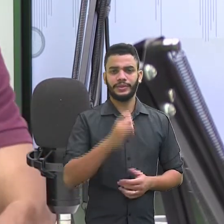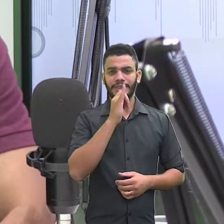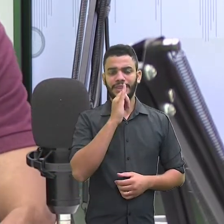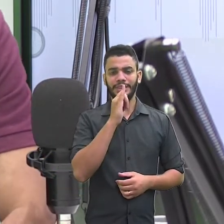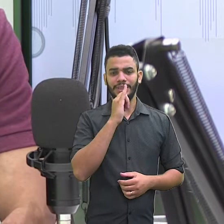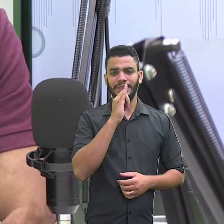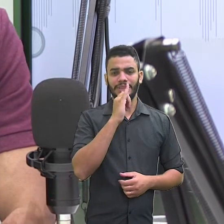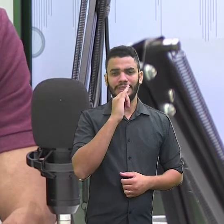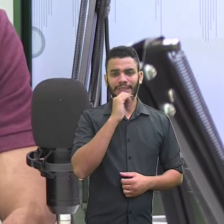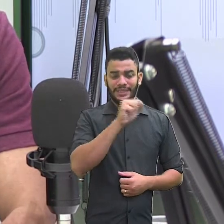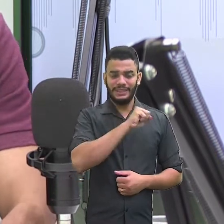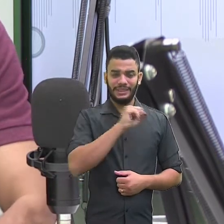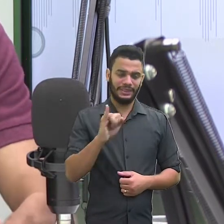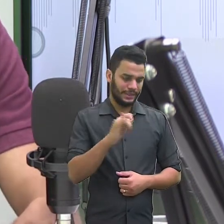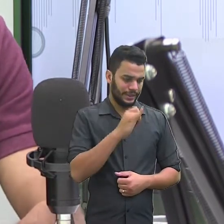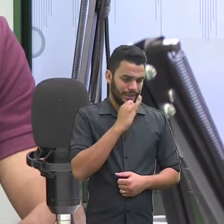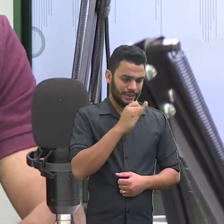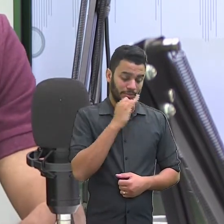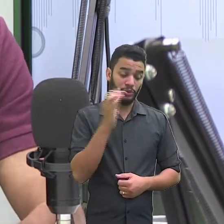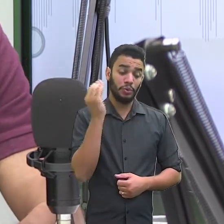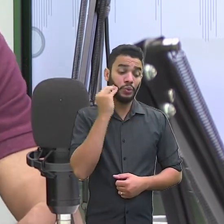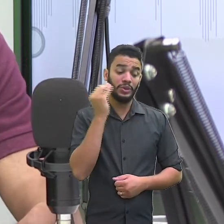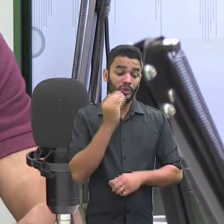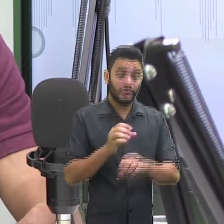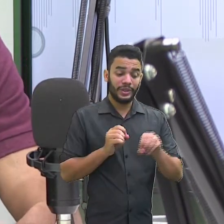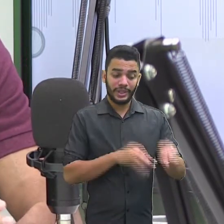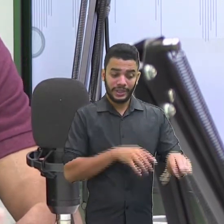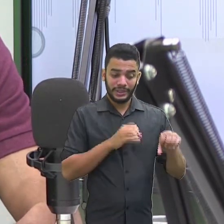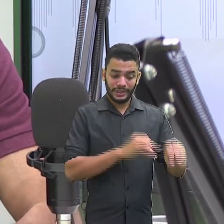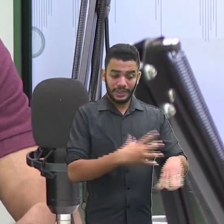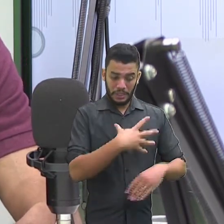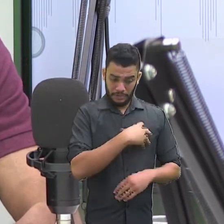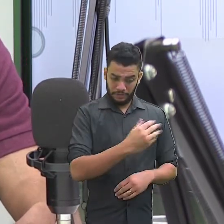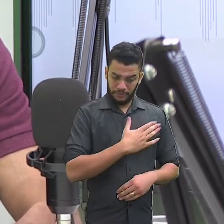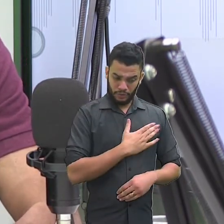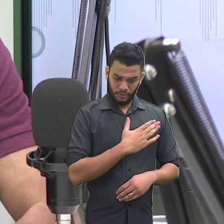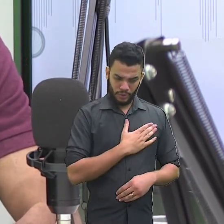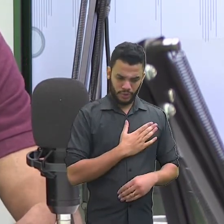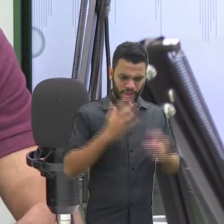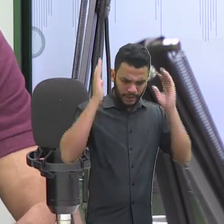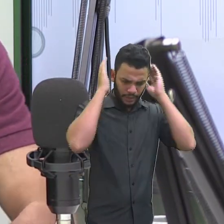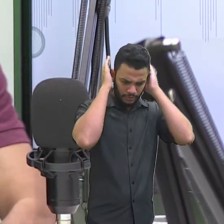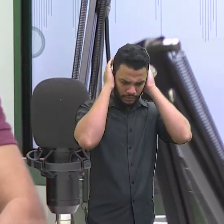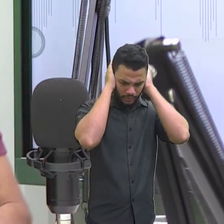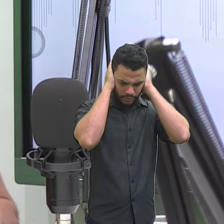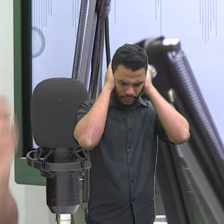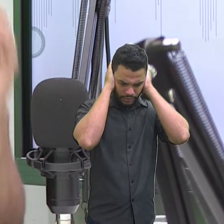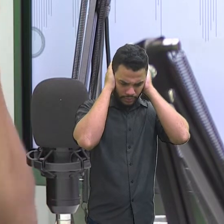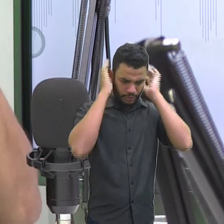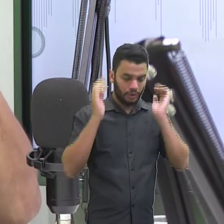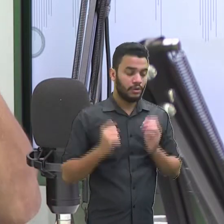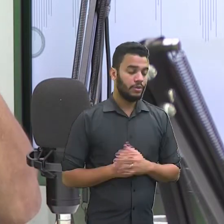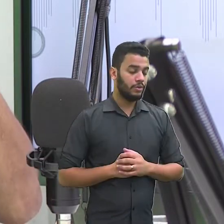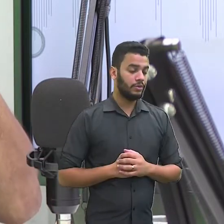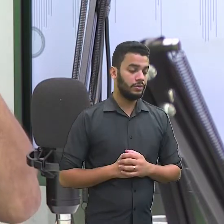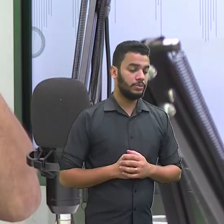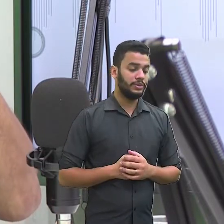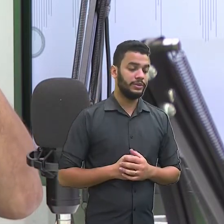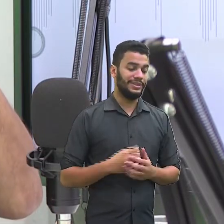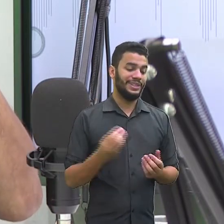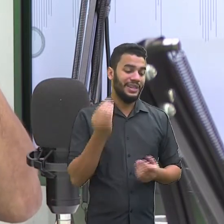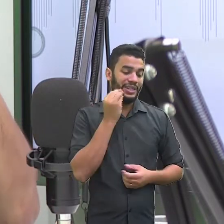eles estão com os olhos abertos para os nossos exemplos. Vou repetir, os nossos filhos podem estar com os